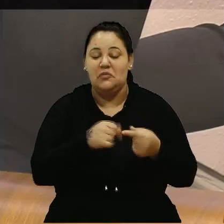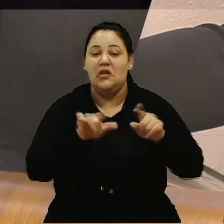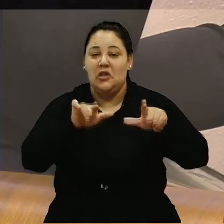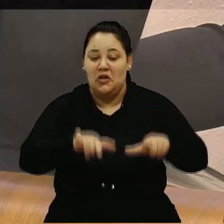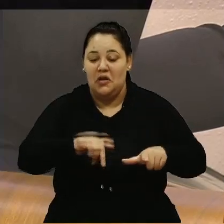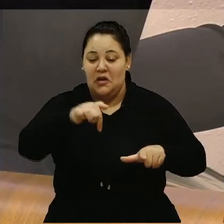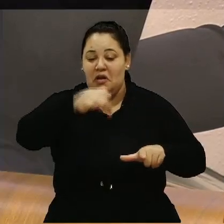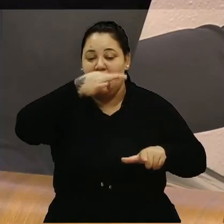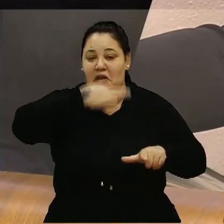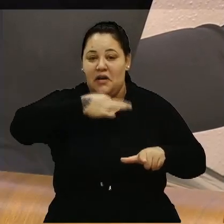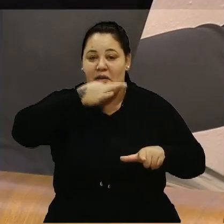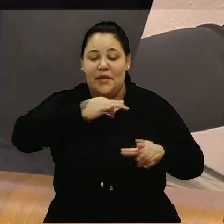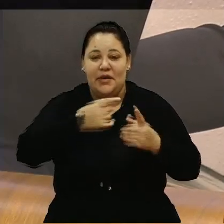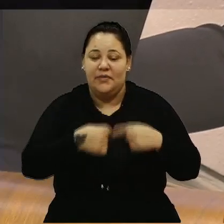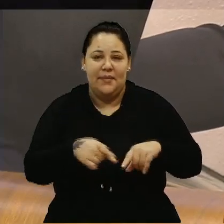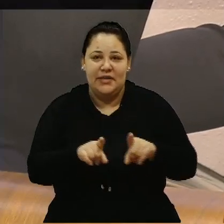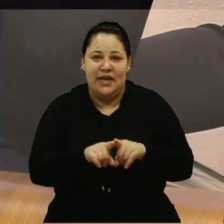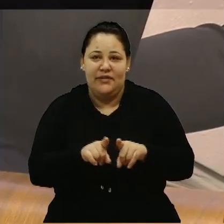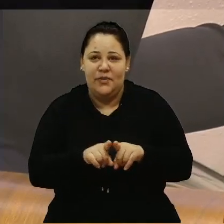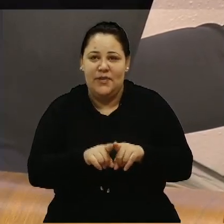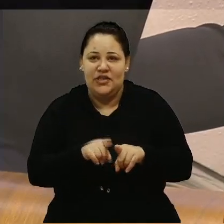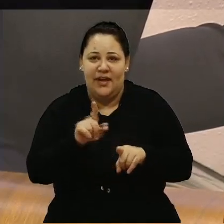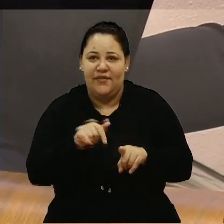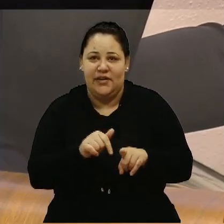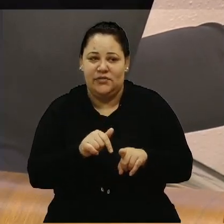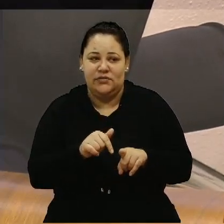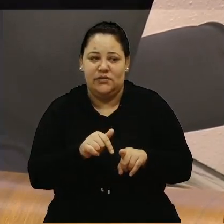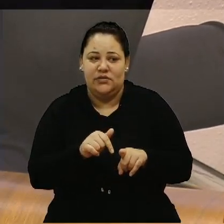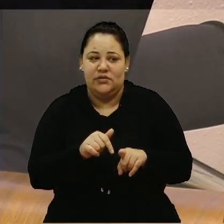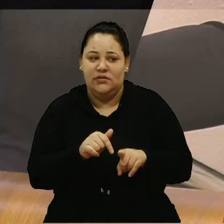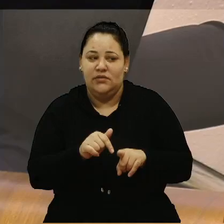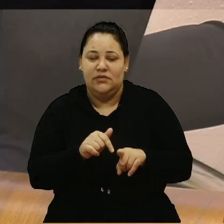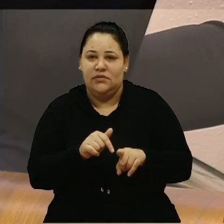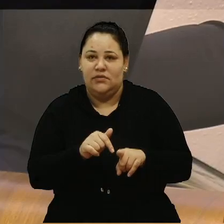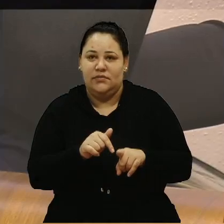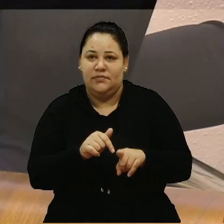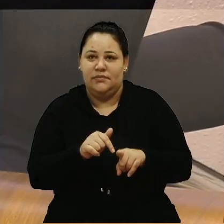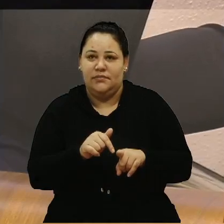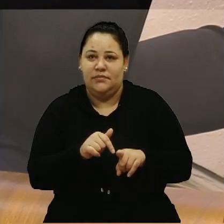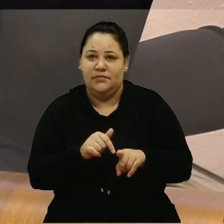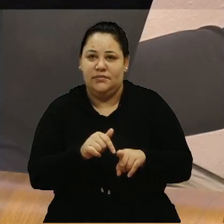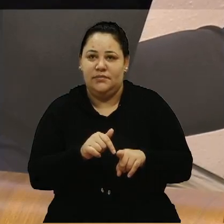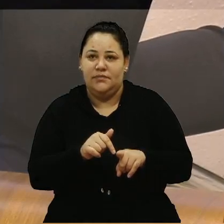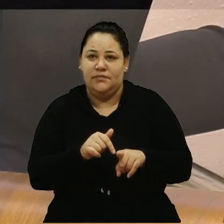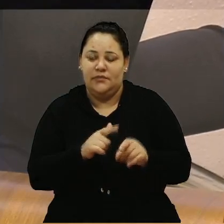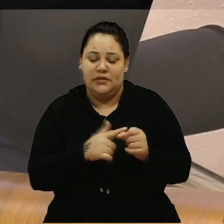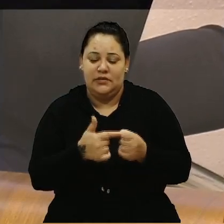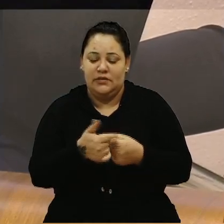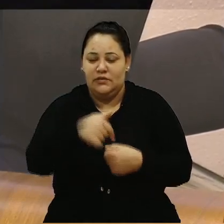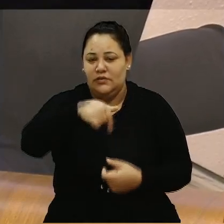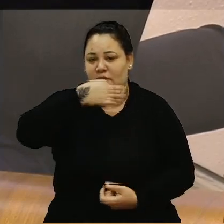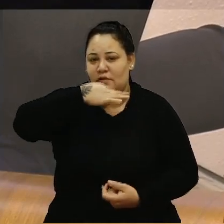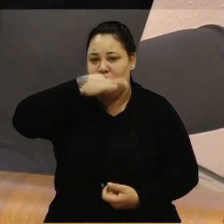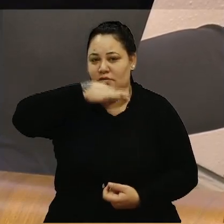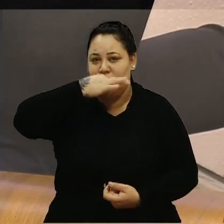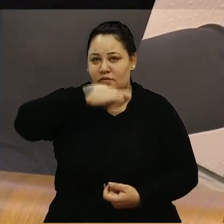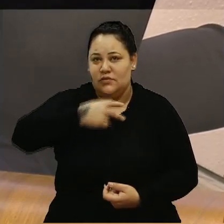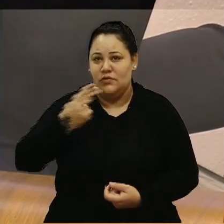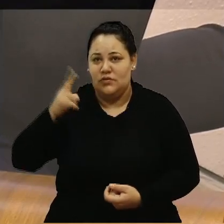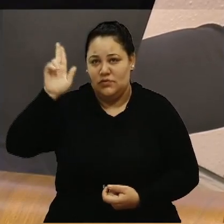local, com a geração de empregos e promoção do desenvolvimento industrial da cidade. Caxias do Sul, 2 de abril